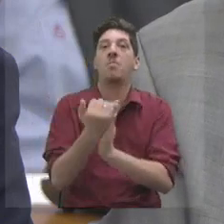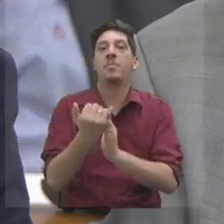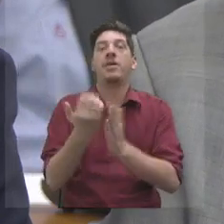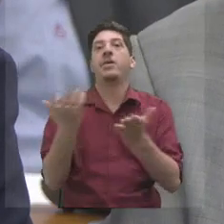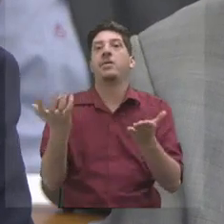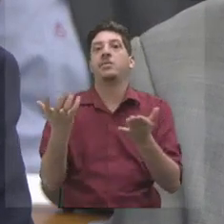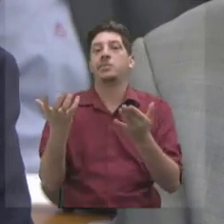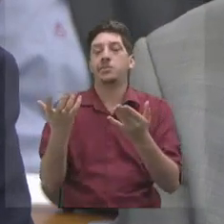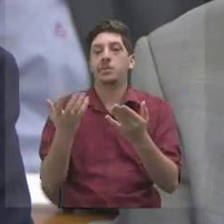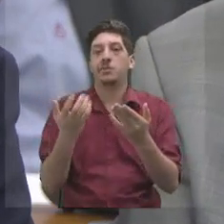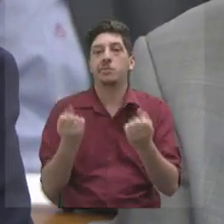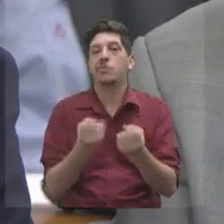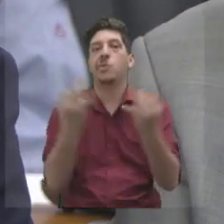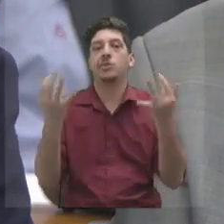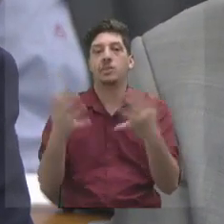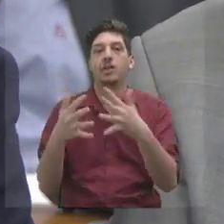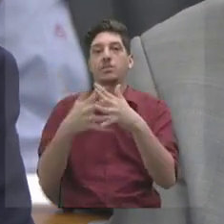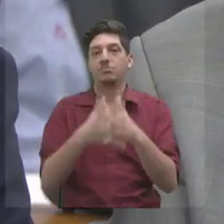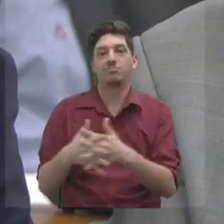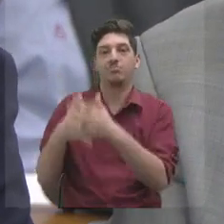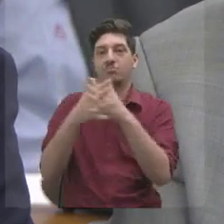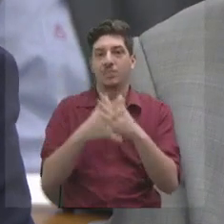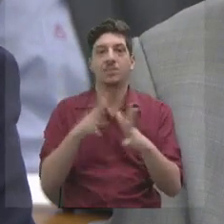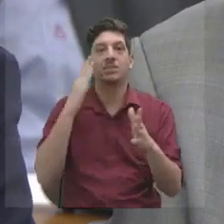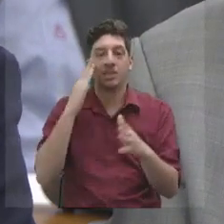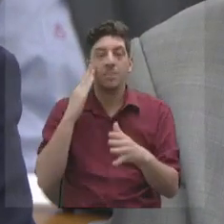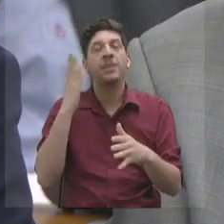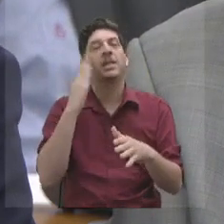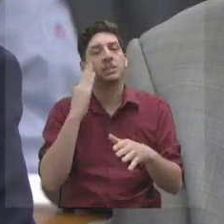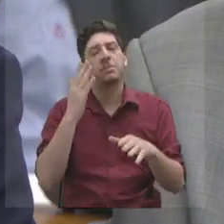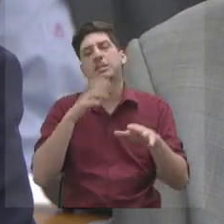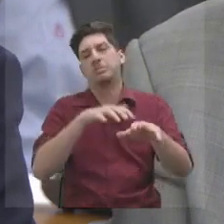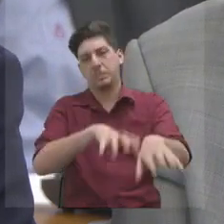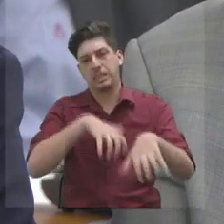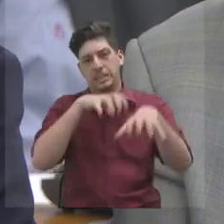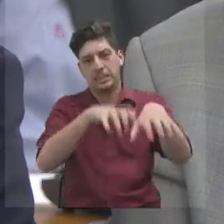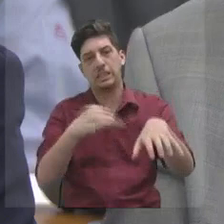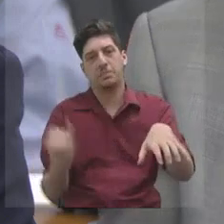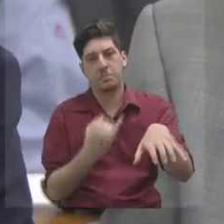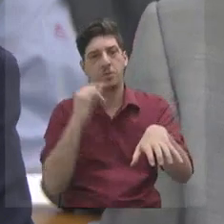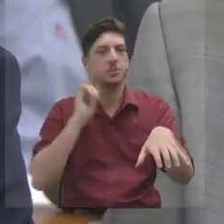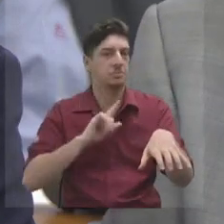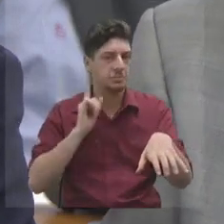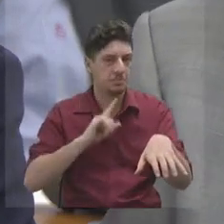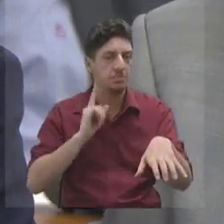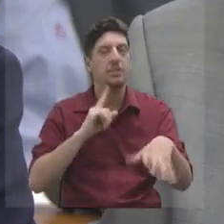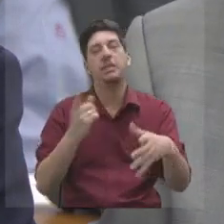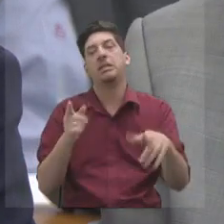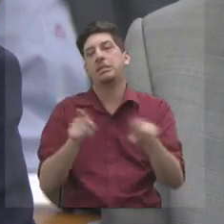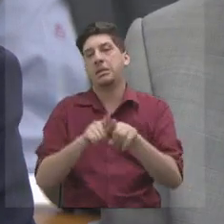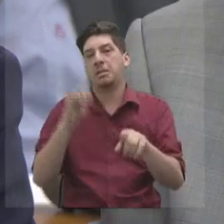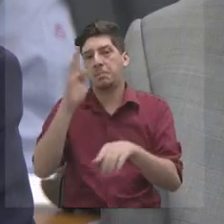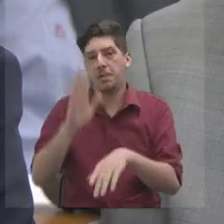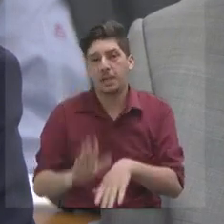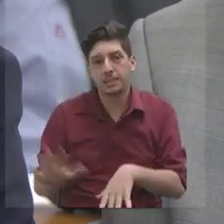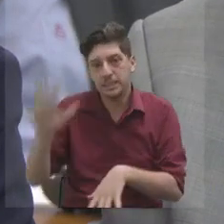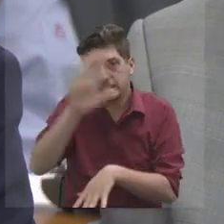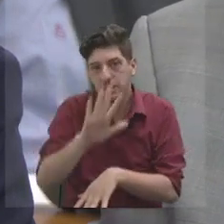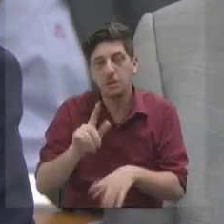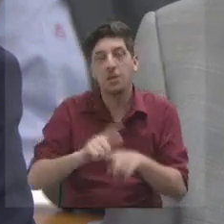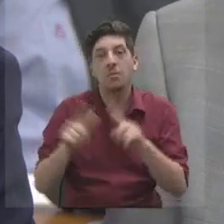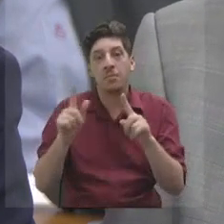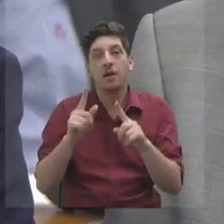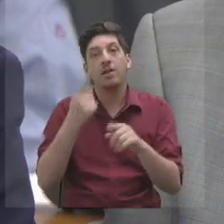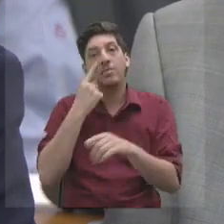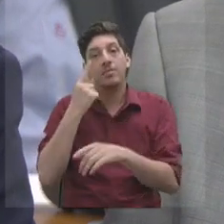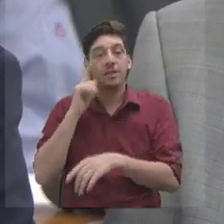nossa região eu digo que mineração é fundamental para Minas para nossa região para o Brasil é só vermos aqui a dependência que o nosso